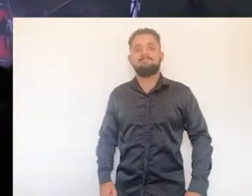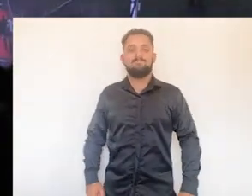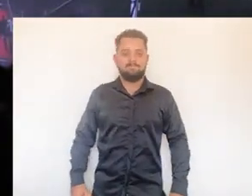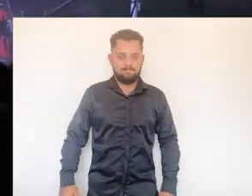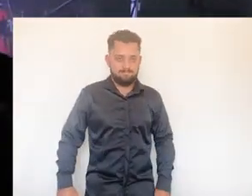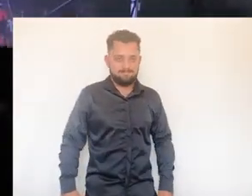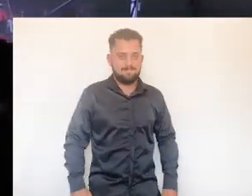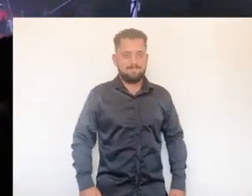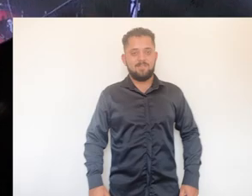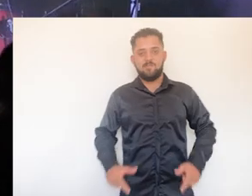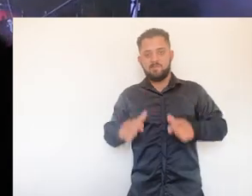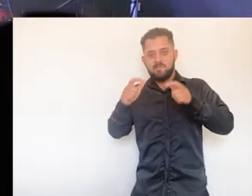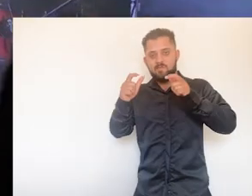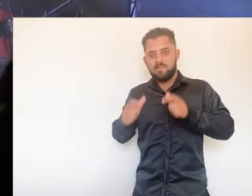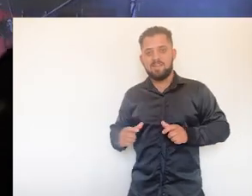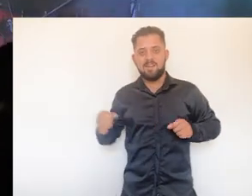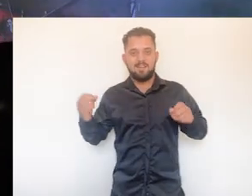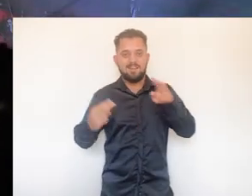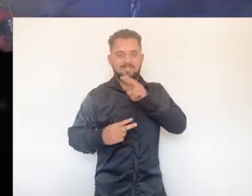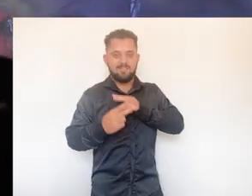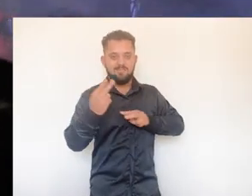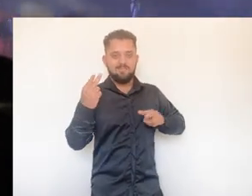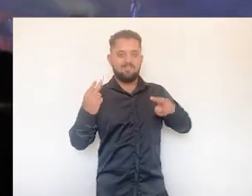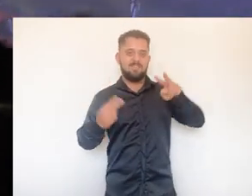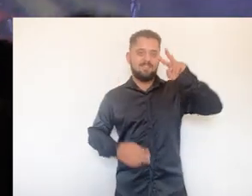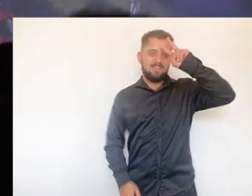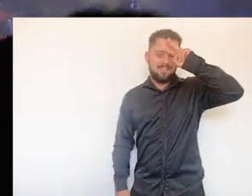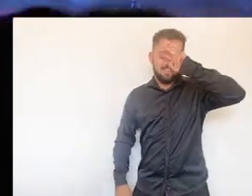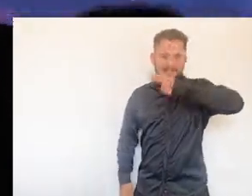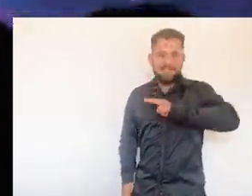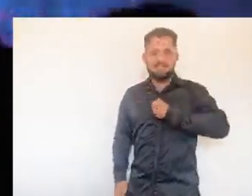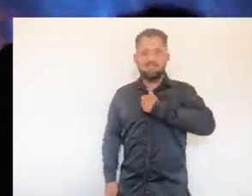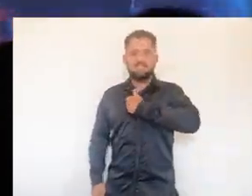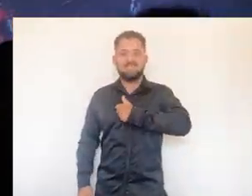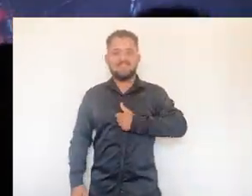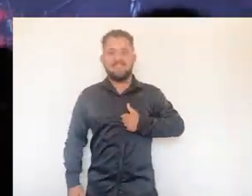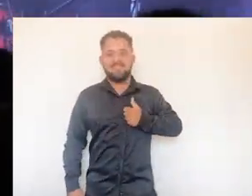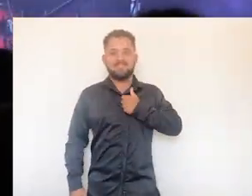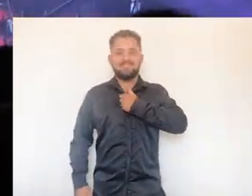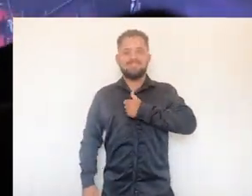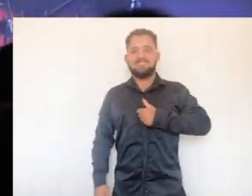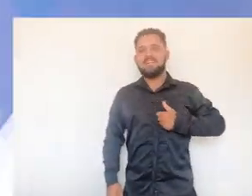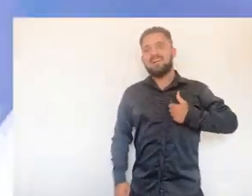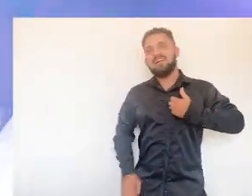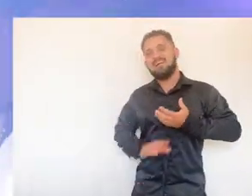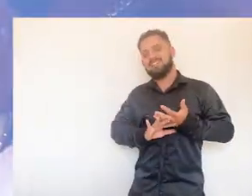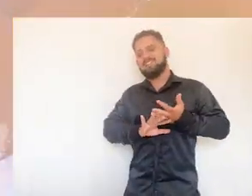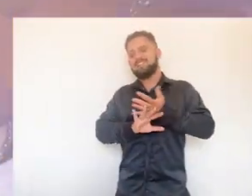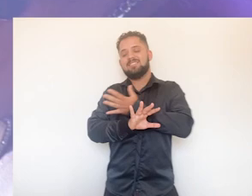no colo dos olhos derrama a saudade de ser uma